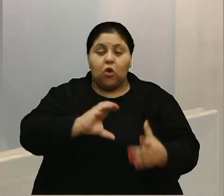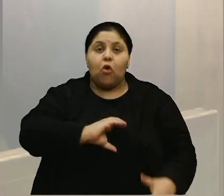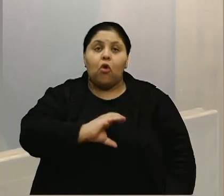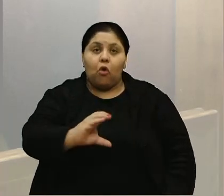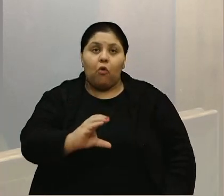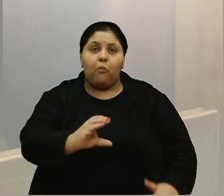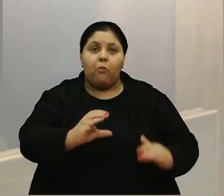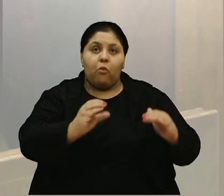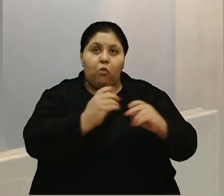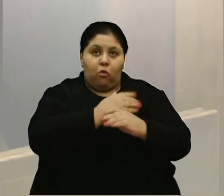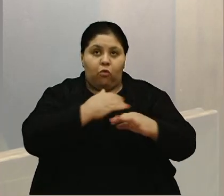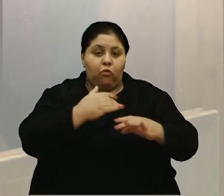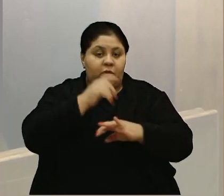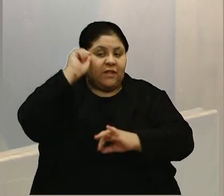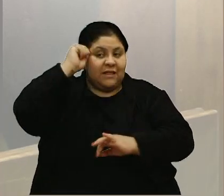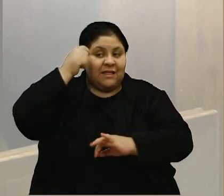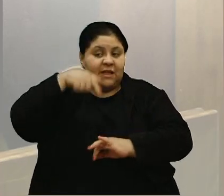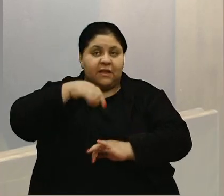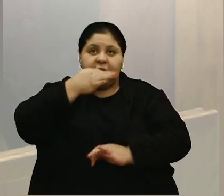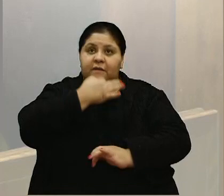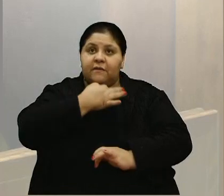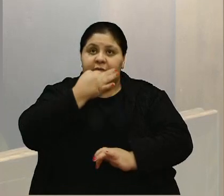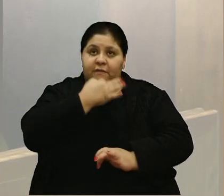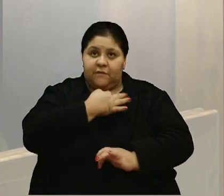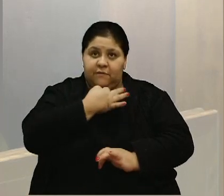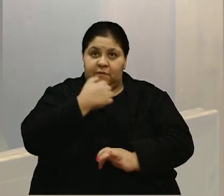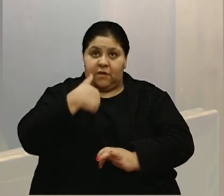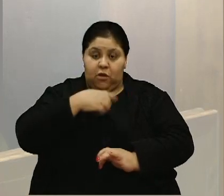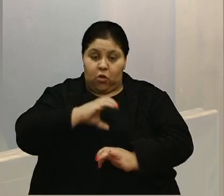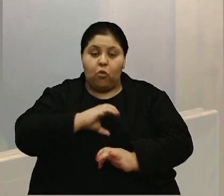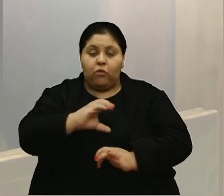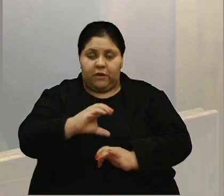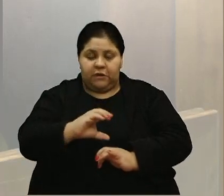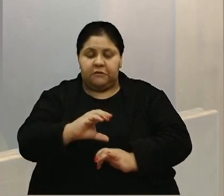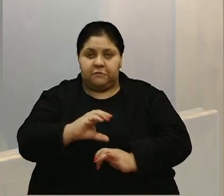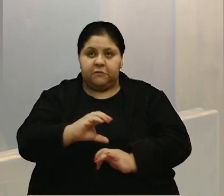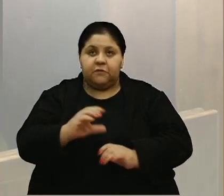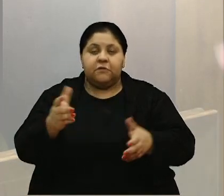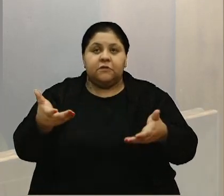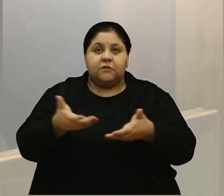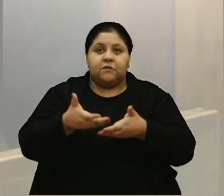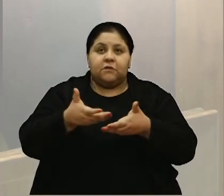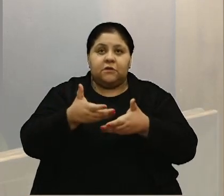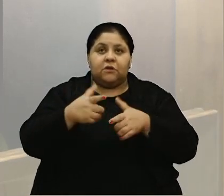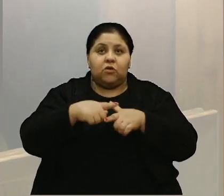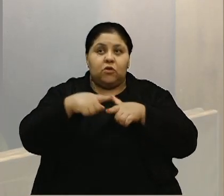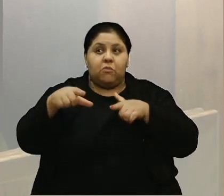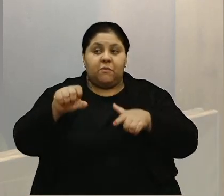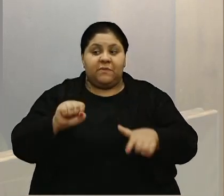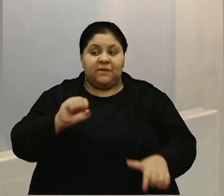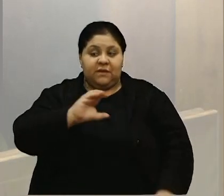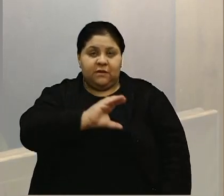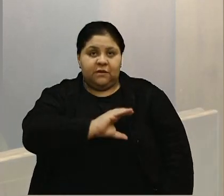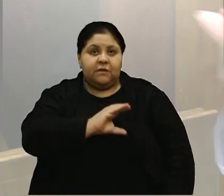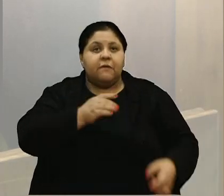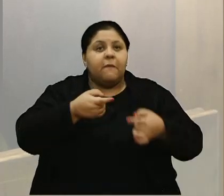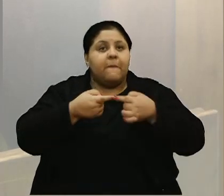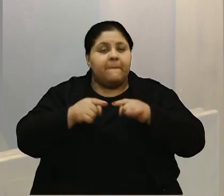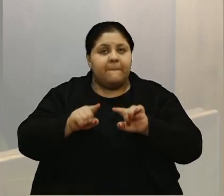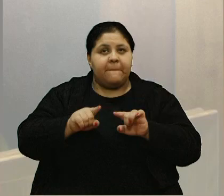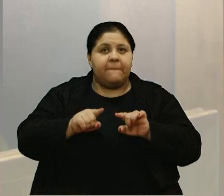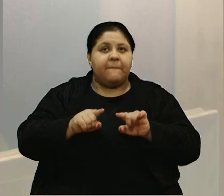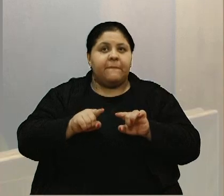do Movimento Negro aqui em Caxias. Eu era coordenadora do Movimento Negro. Agora fui embora para Santa Catarina, mas daí